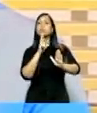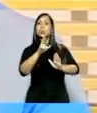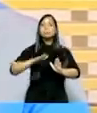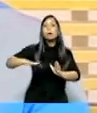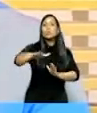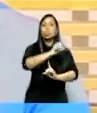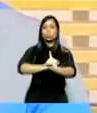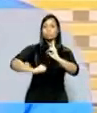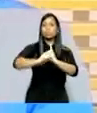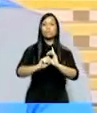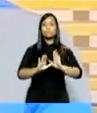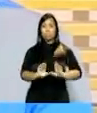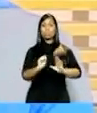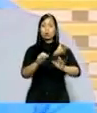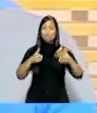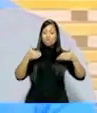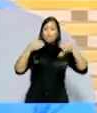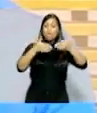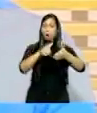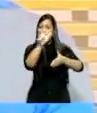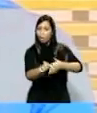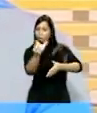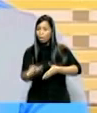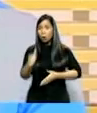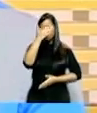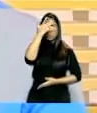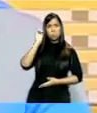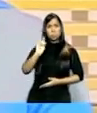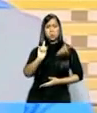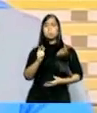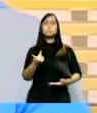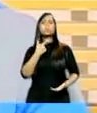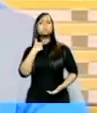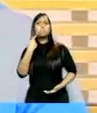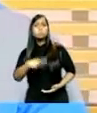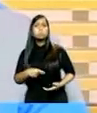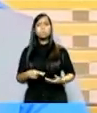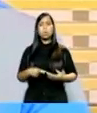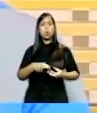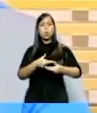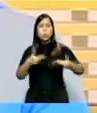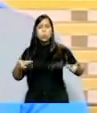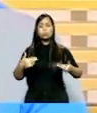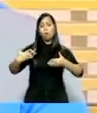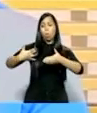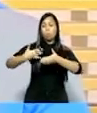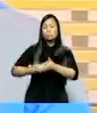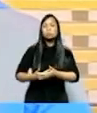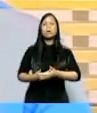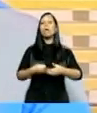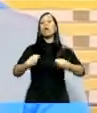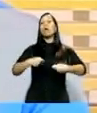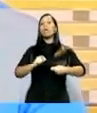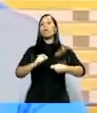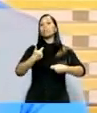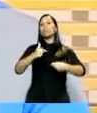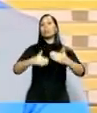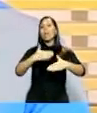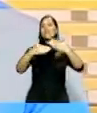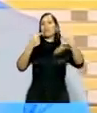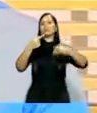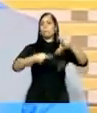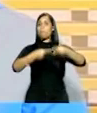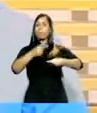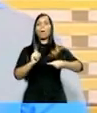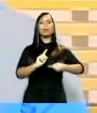demandas sociais. Agora, se o foco são as pessoas, né, e não as demandas e não o processo como um todo, a tendência é que não haja evolução nesse debate,